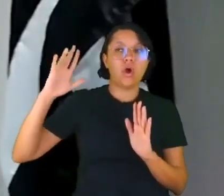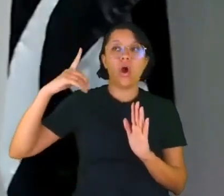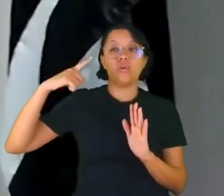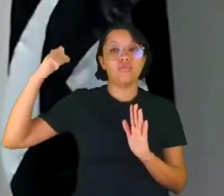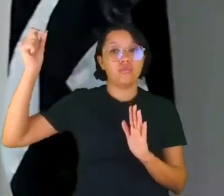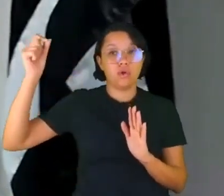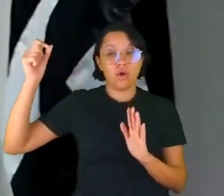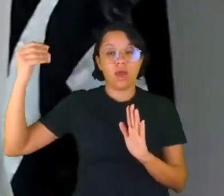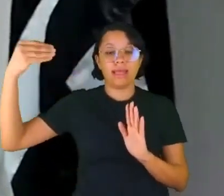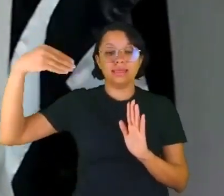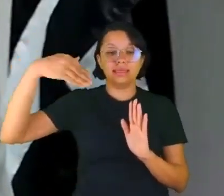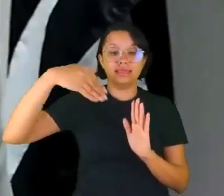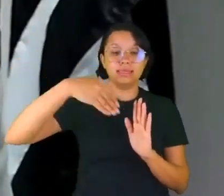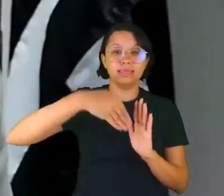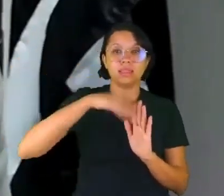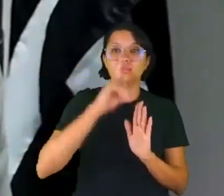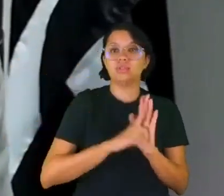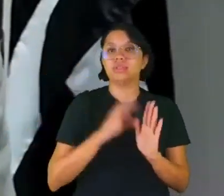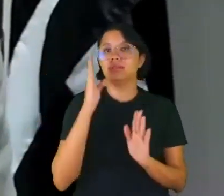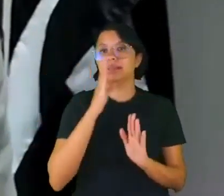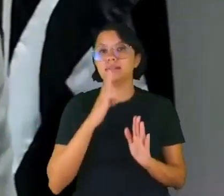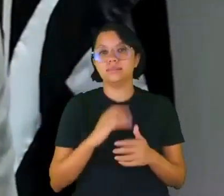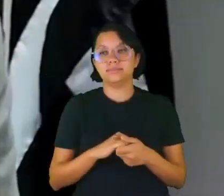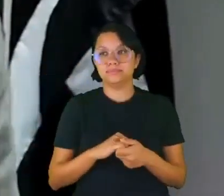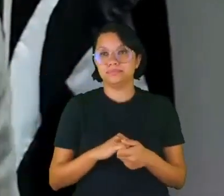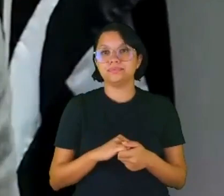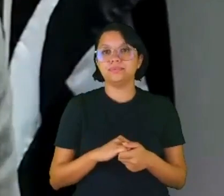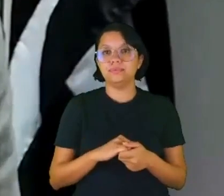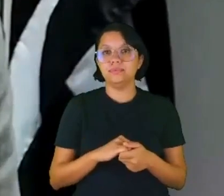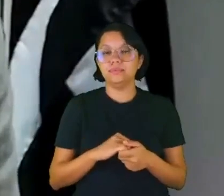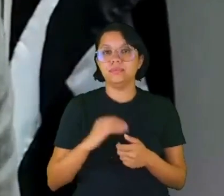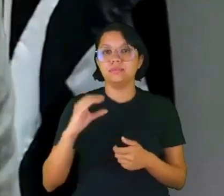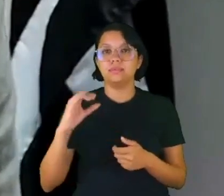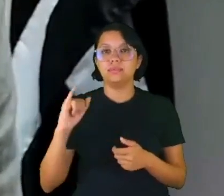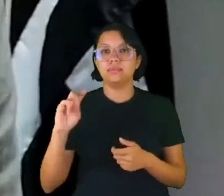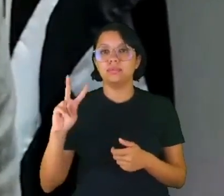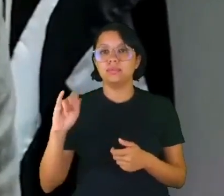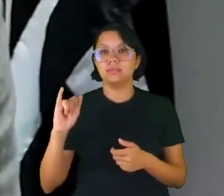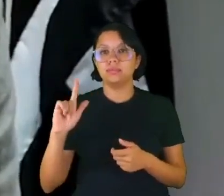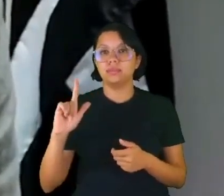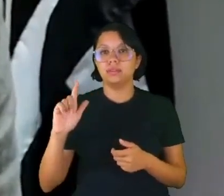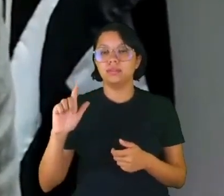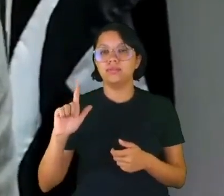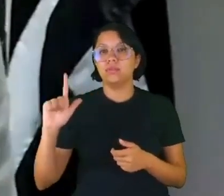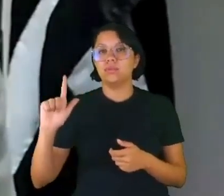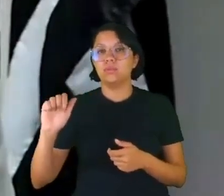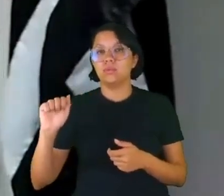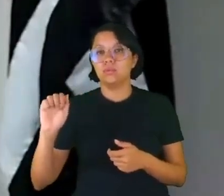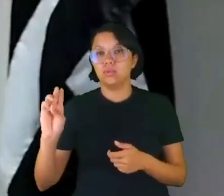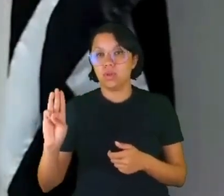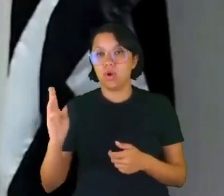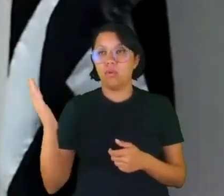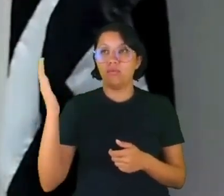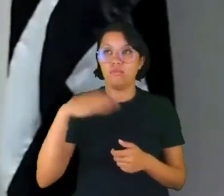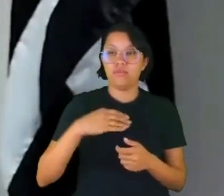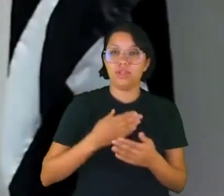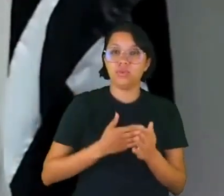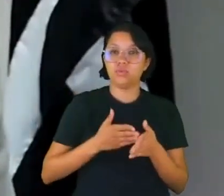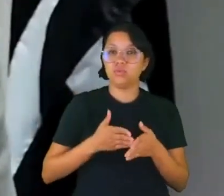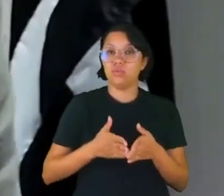nós temos que conviver com isso, sem dúvida alguma. A Civil Law, para nós, veio de uma origem